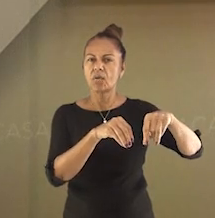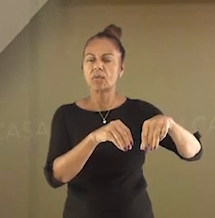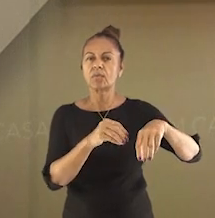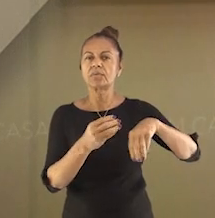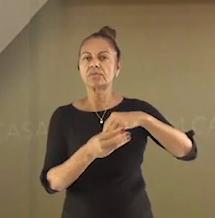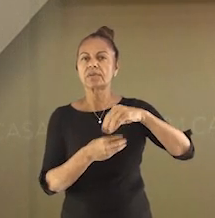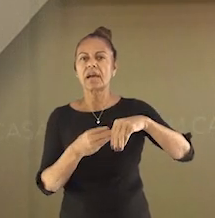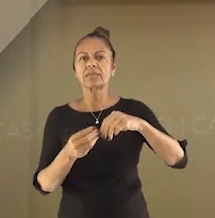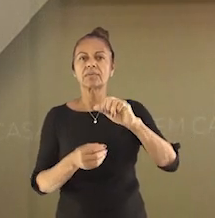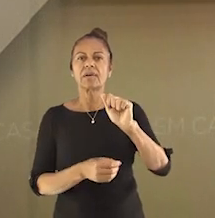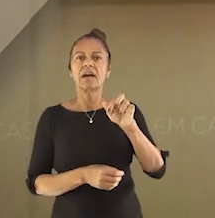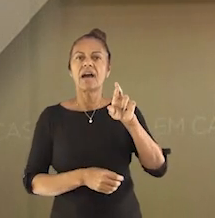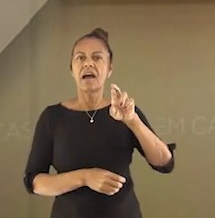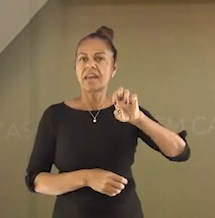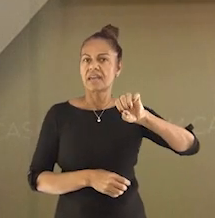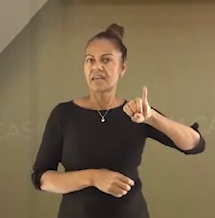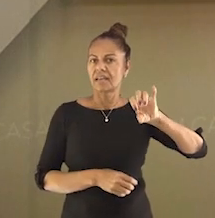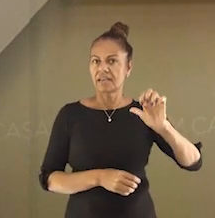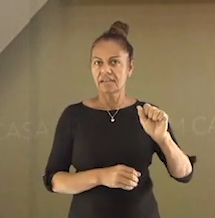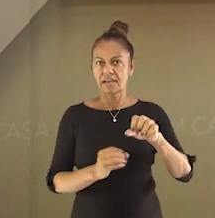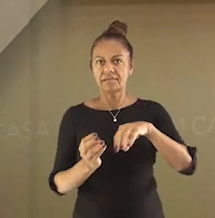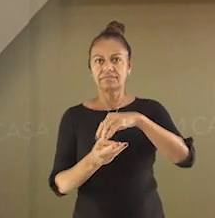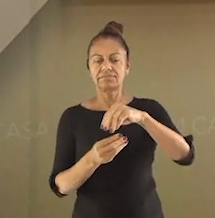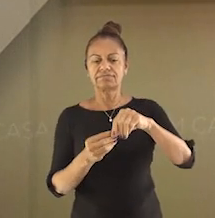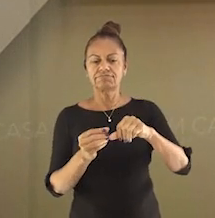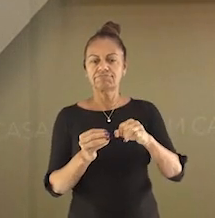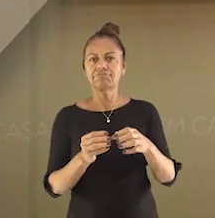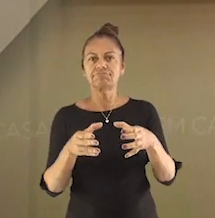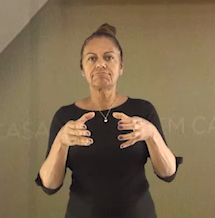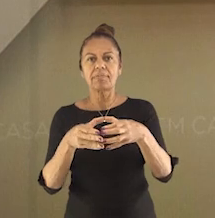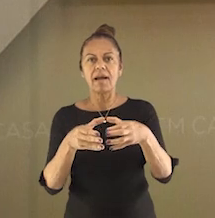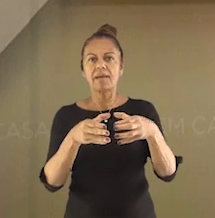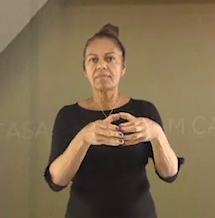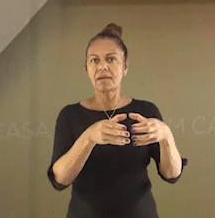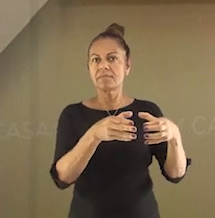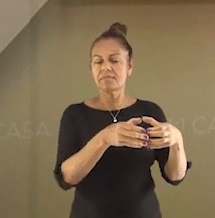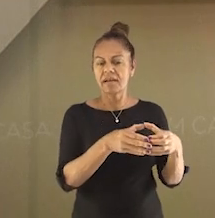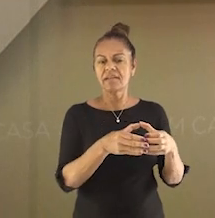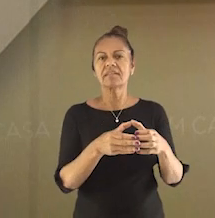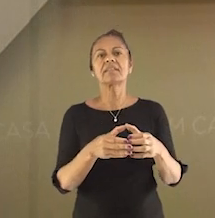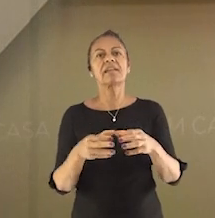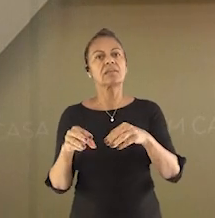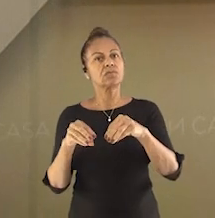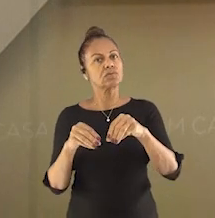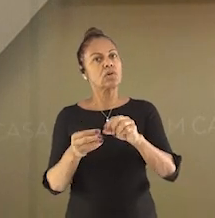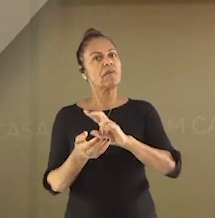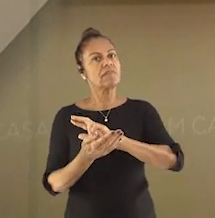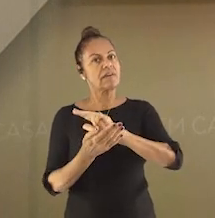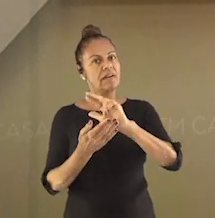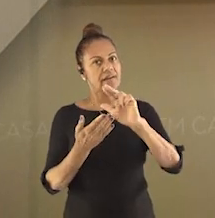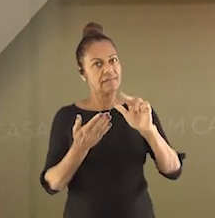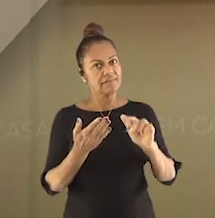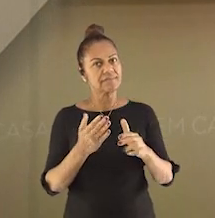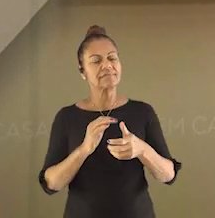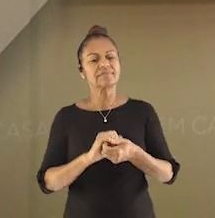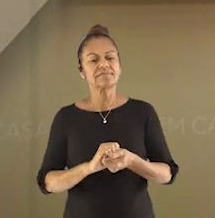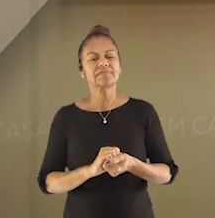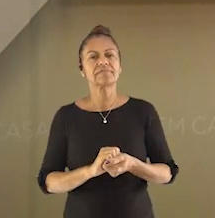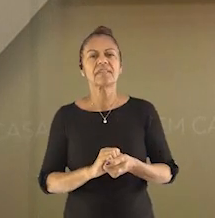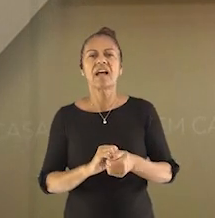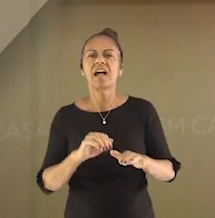areia. E esses materiais são encontrados em proporções diferentes em cada variedade de